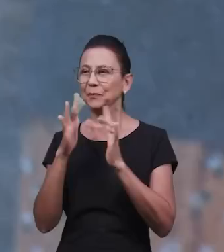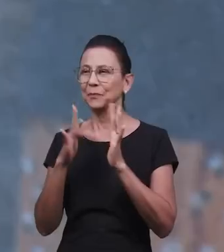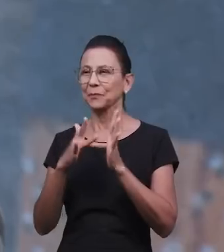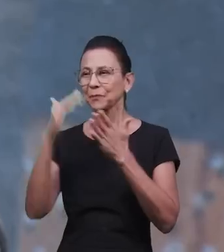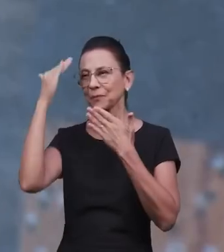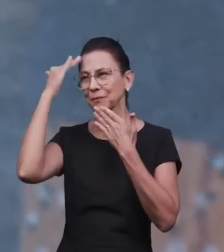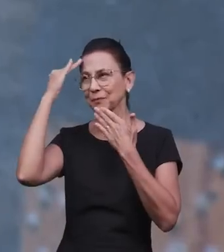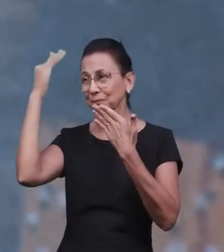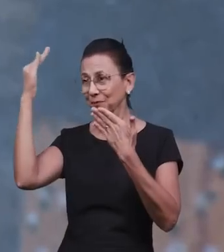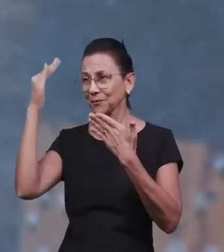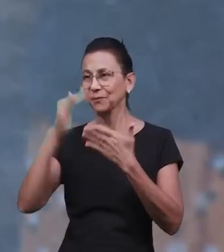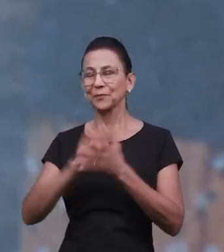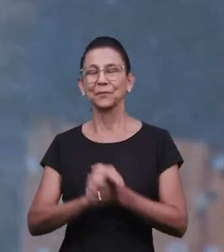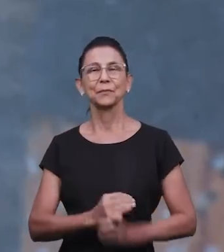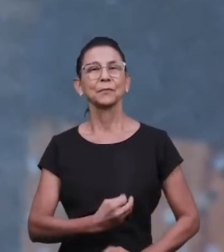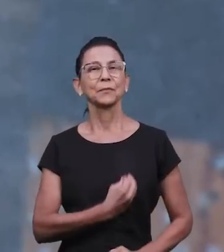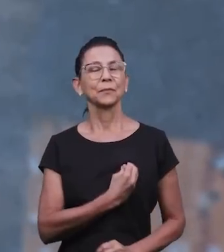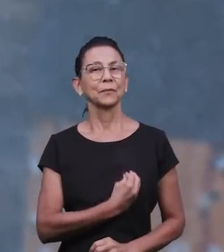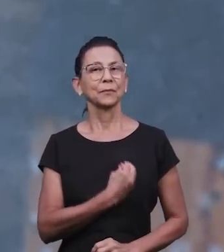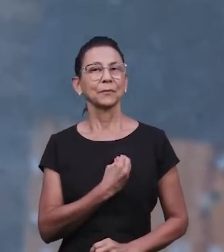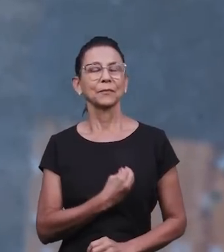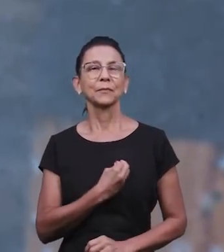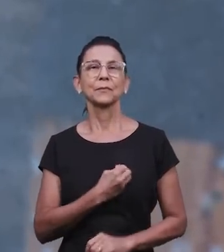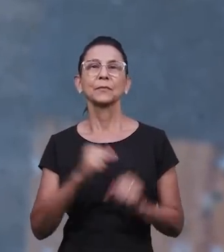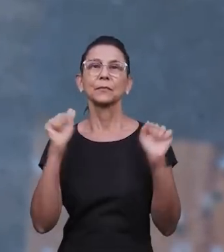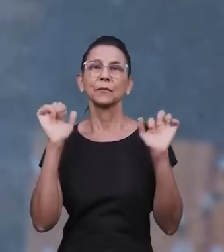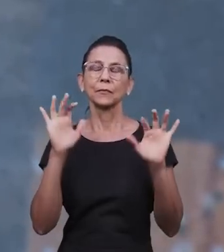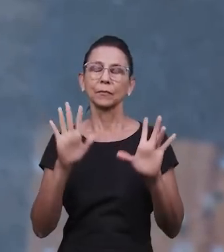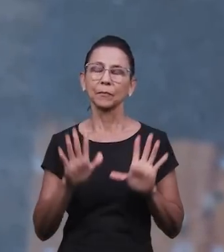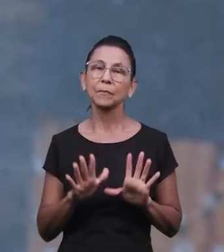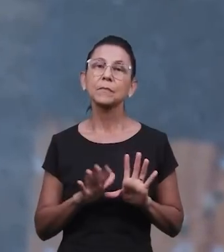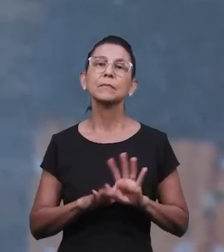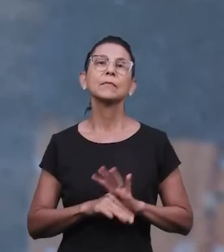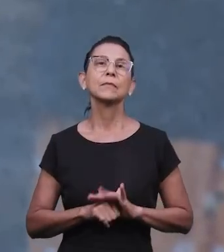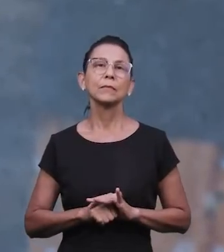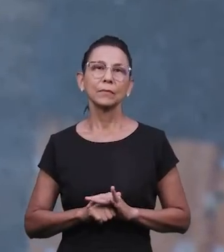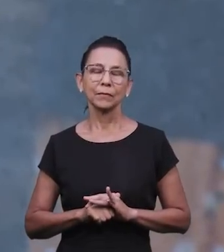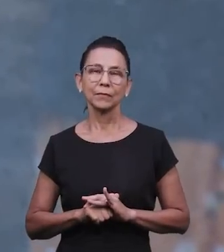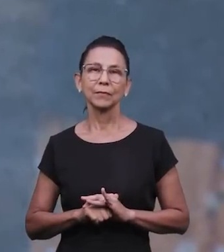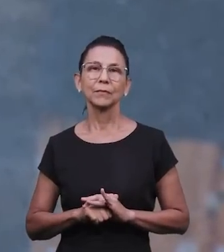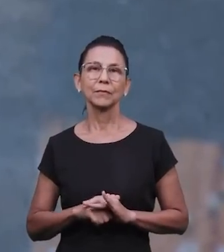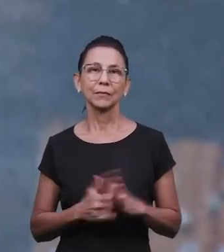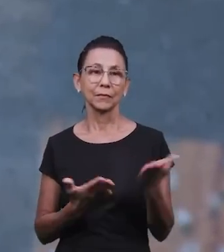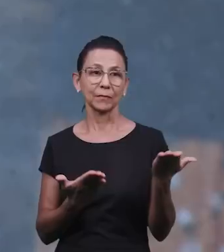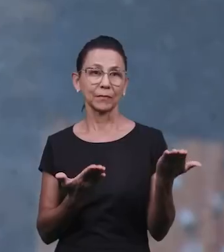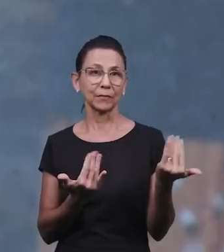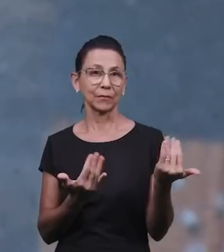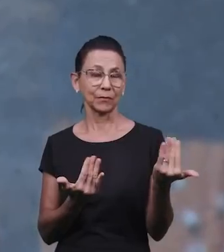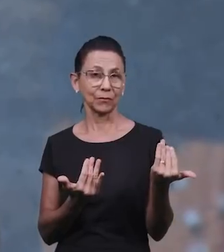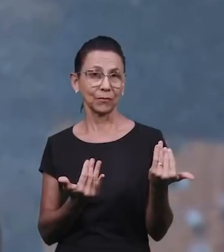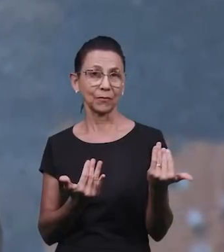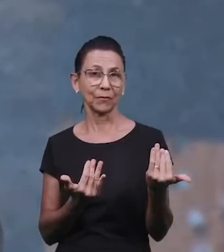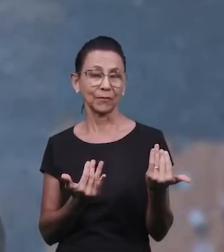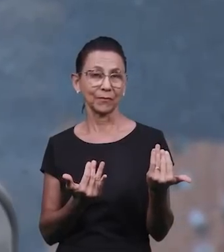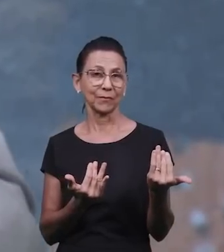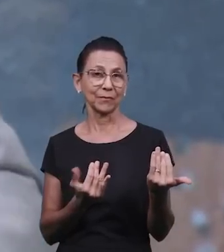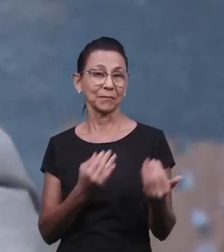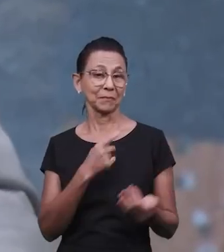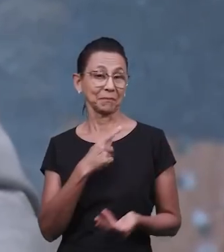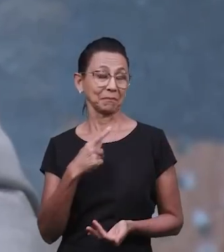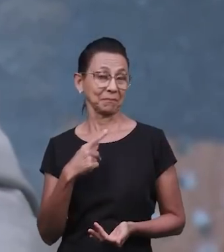os jovens pastores, e eu estou fazendo uma focinha para você, né, Josiel, te chamando de jovem, mas os jovens pastores participando